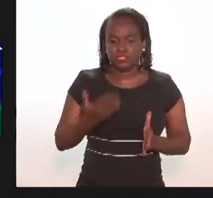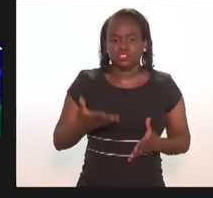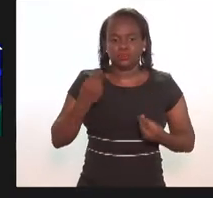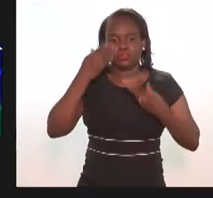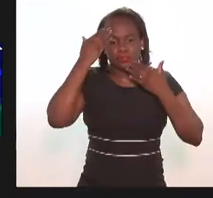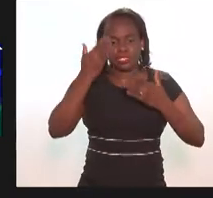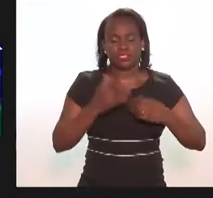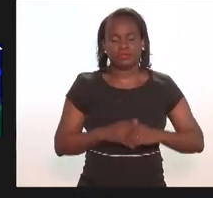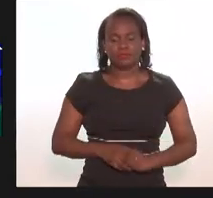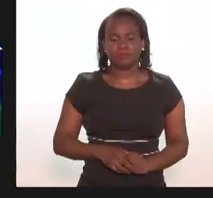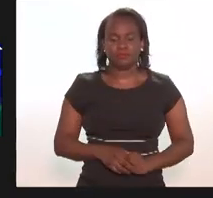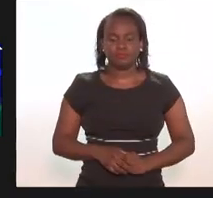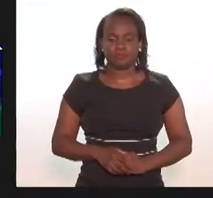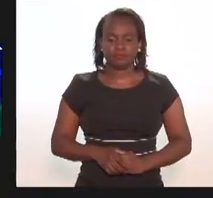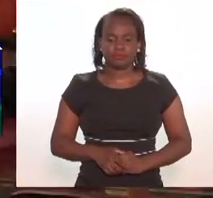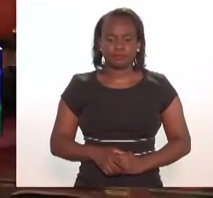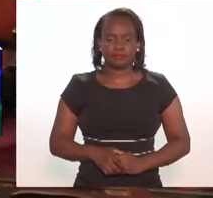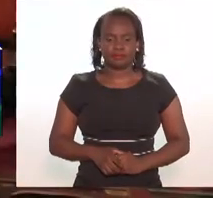obrigada.